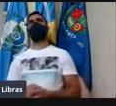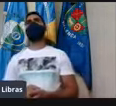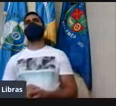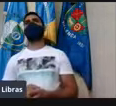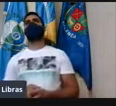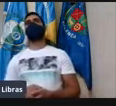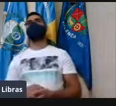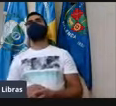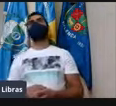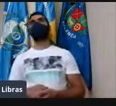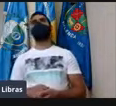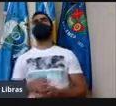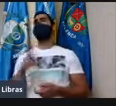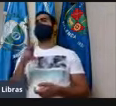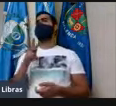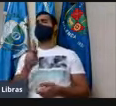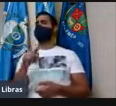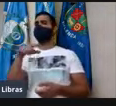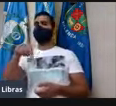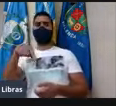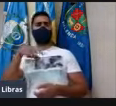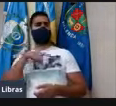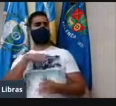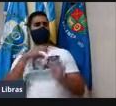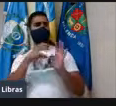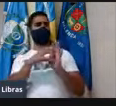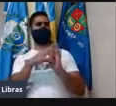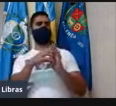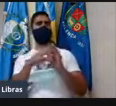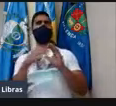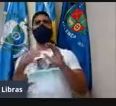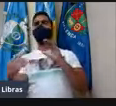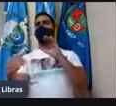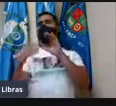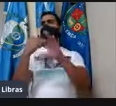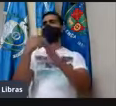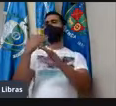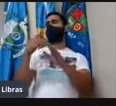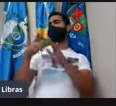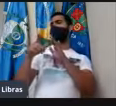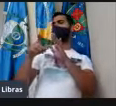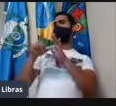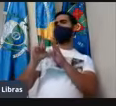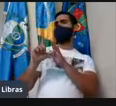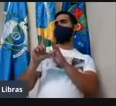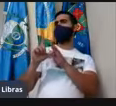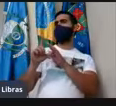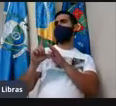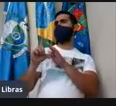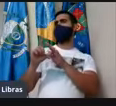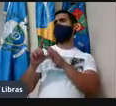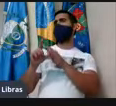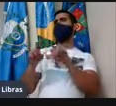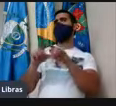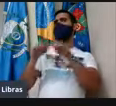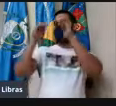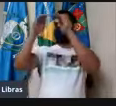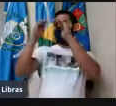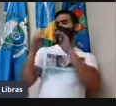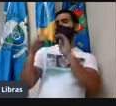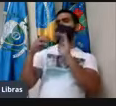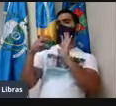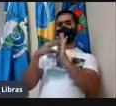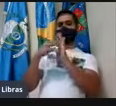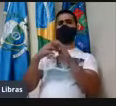à casa, que mandasse as informações com antecedência e com o respeito que a casa merece,